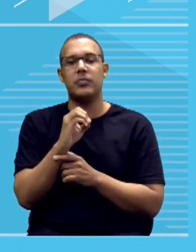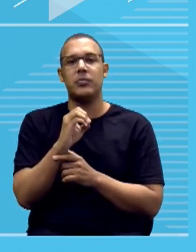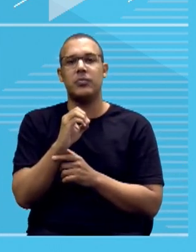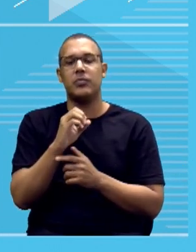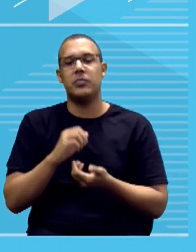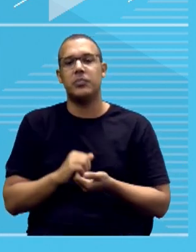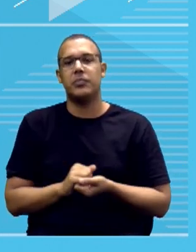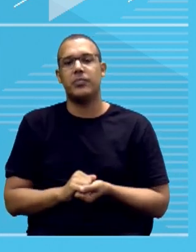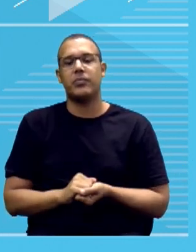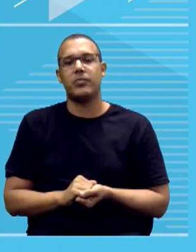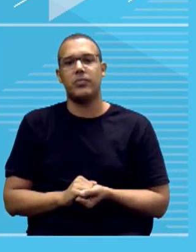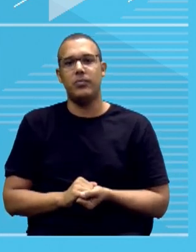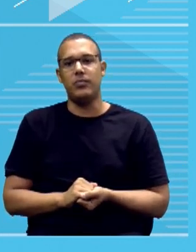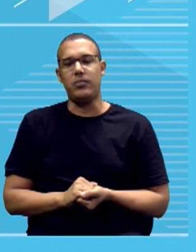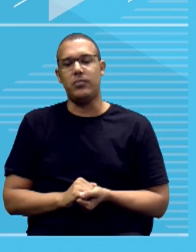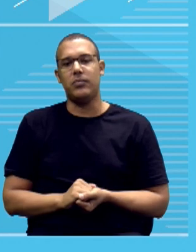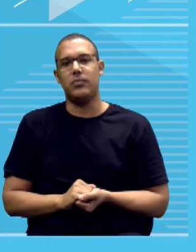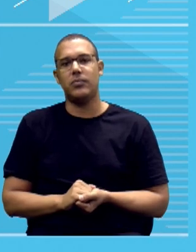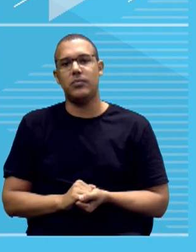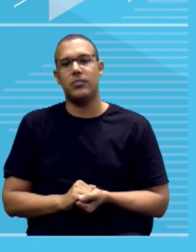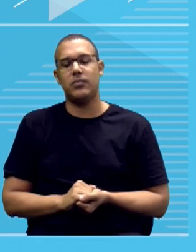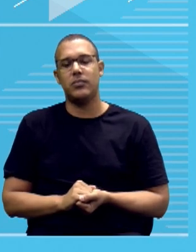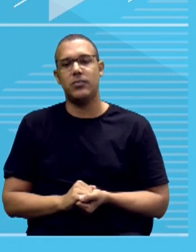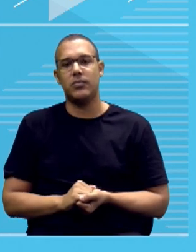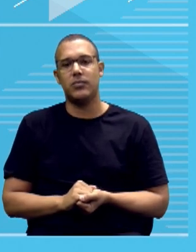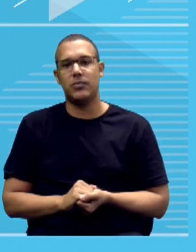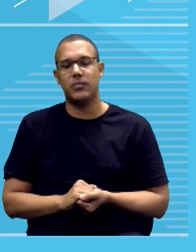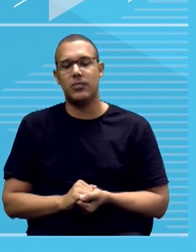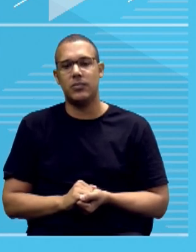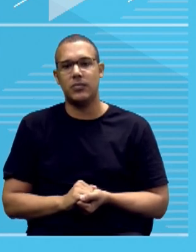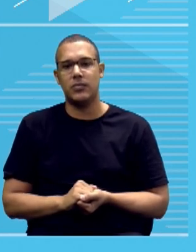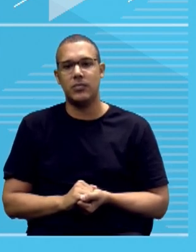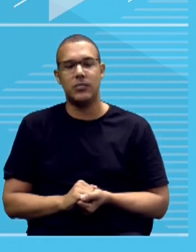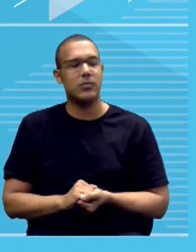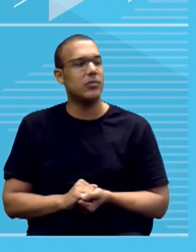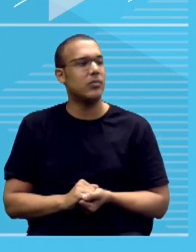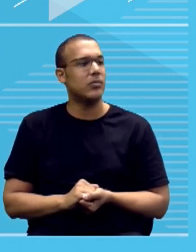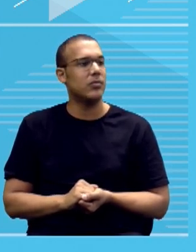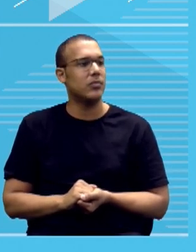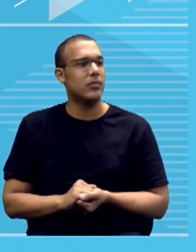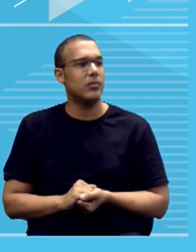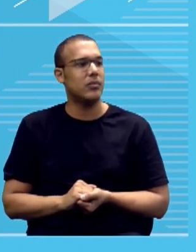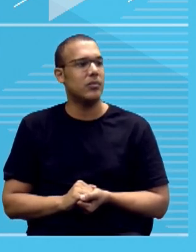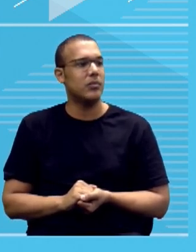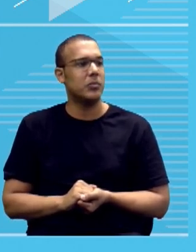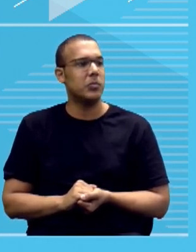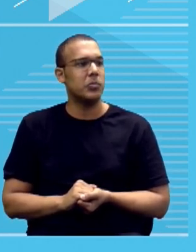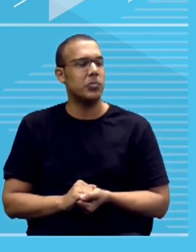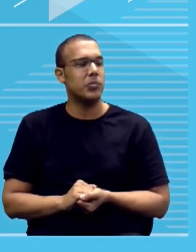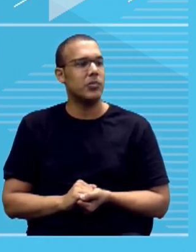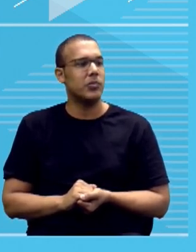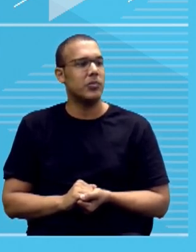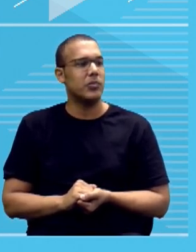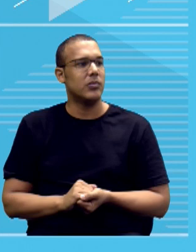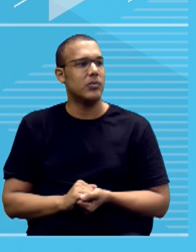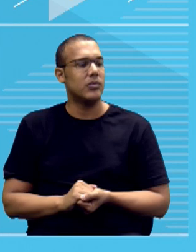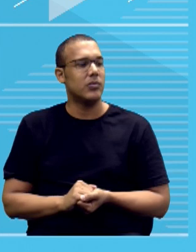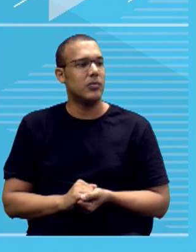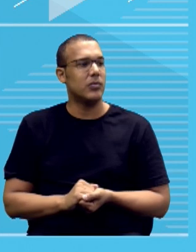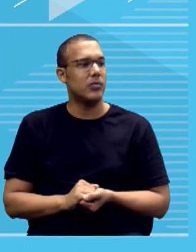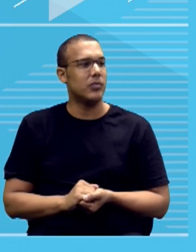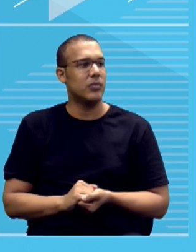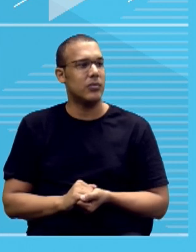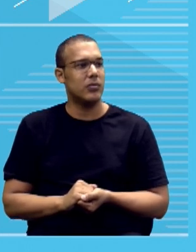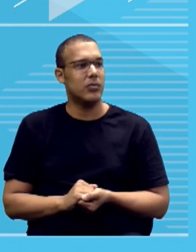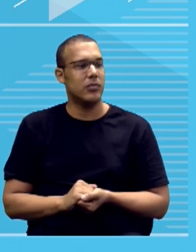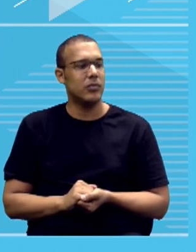vale zero. Beleza? Então você teria esse valor de ICC, que é